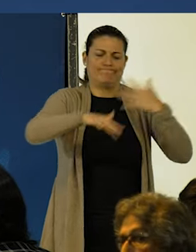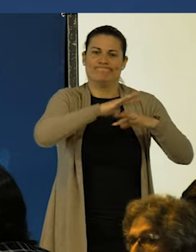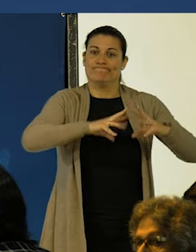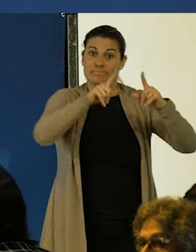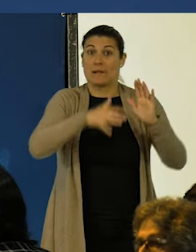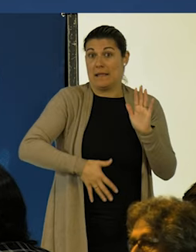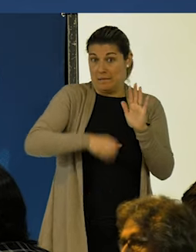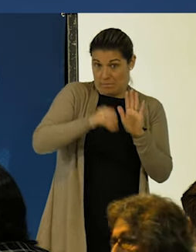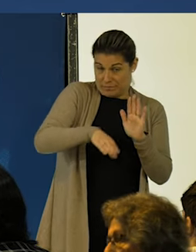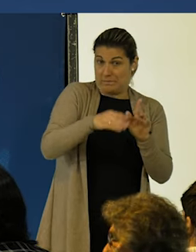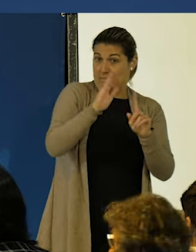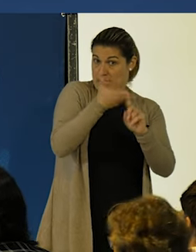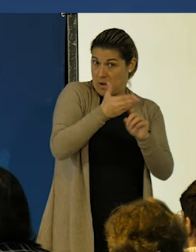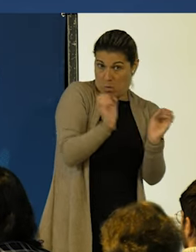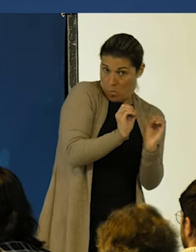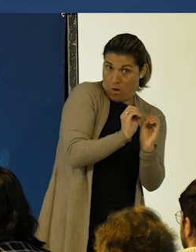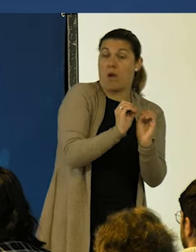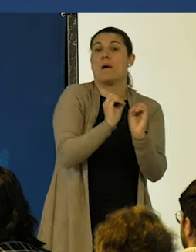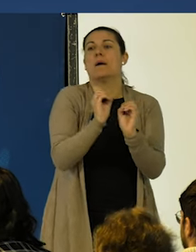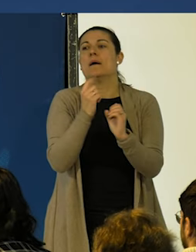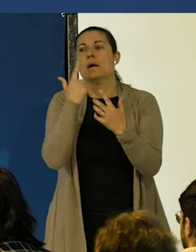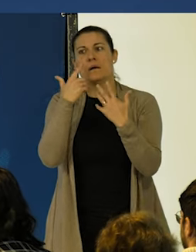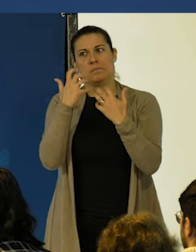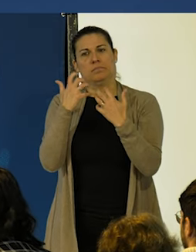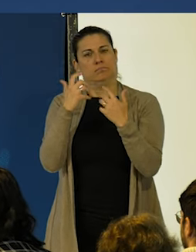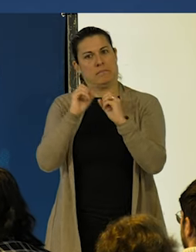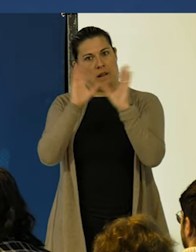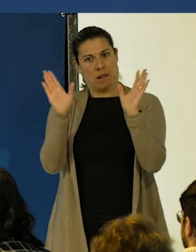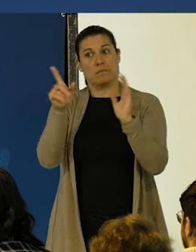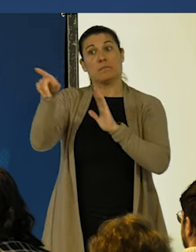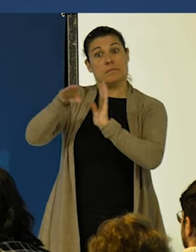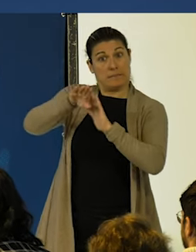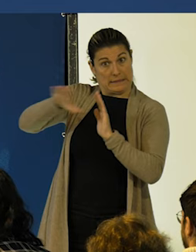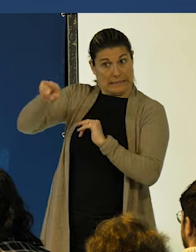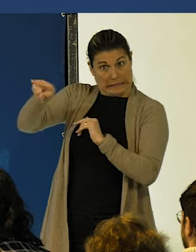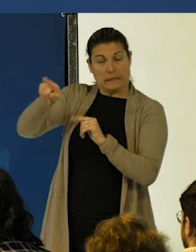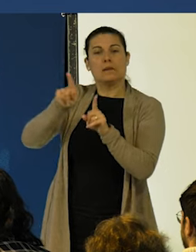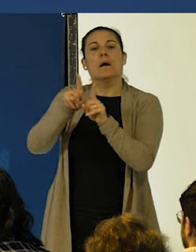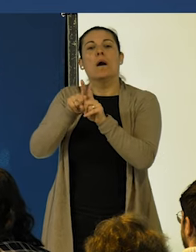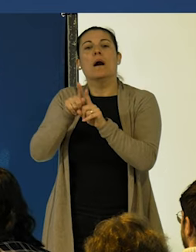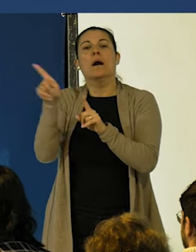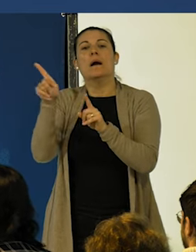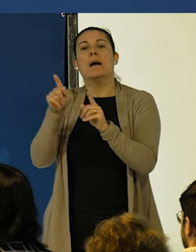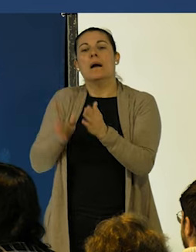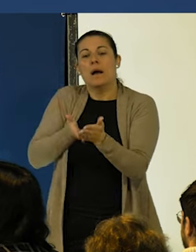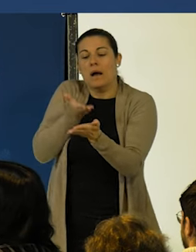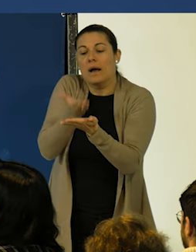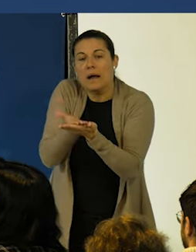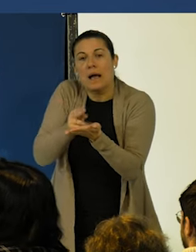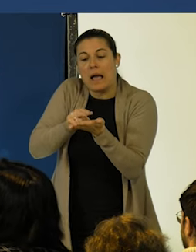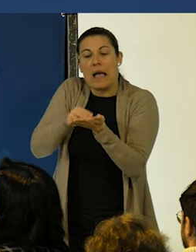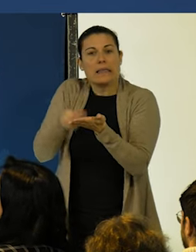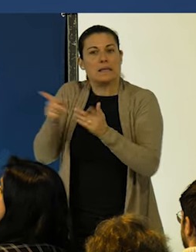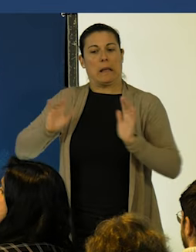despenalização é tão evidente e é tão indesmentível que a direita não se atreve a propor